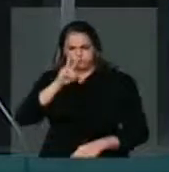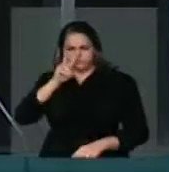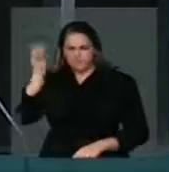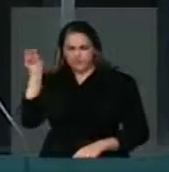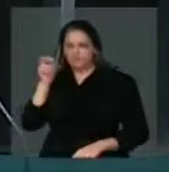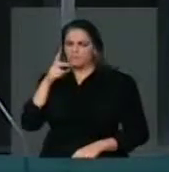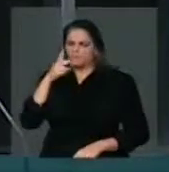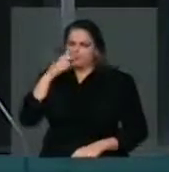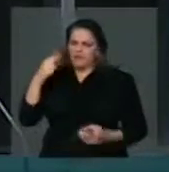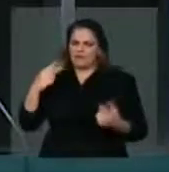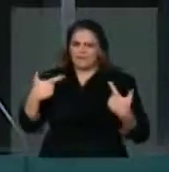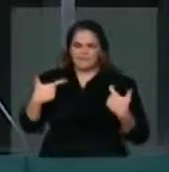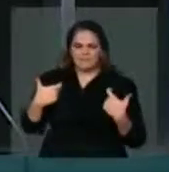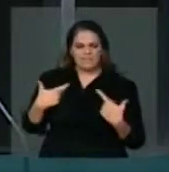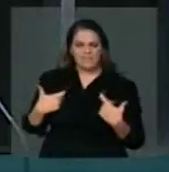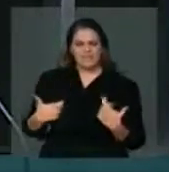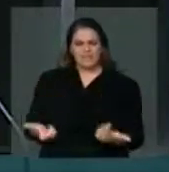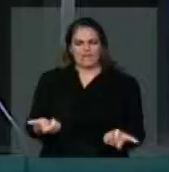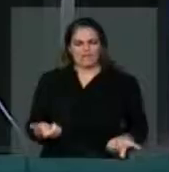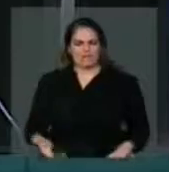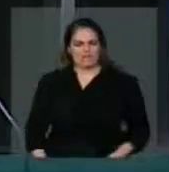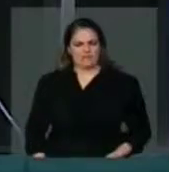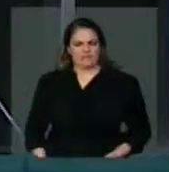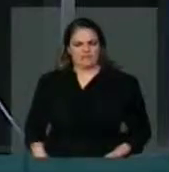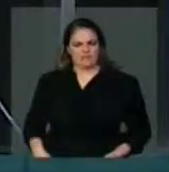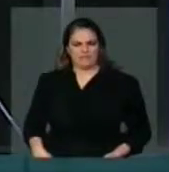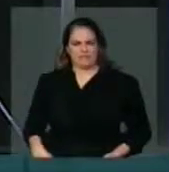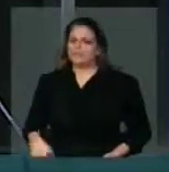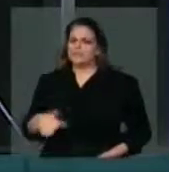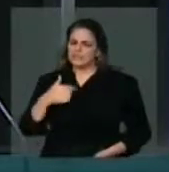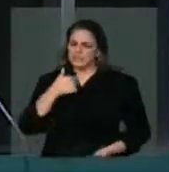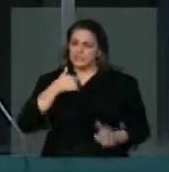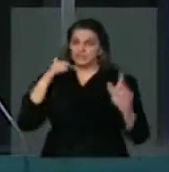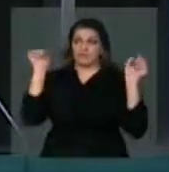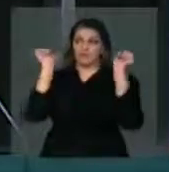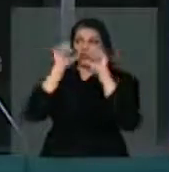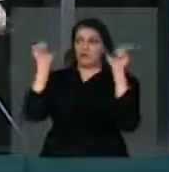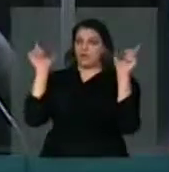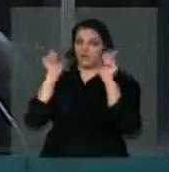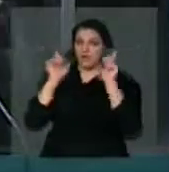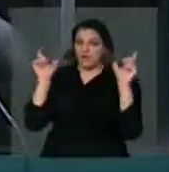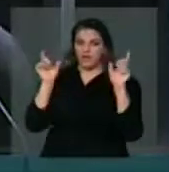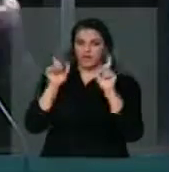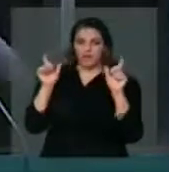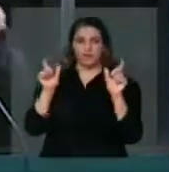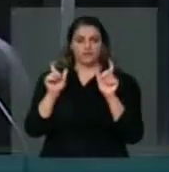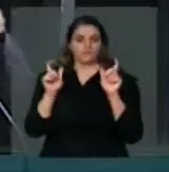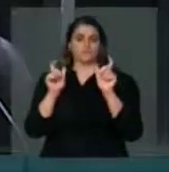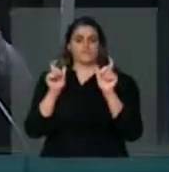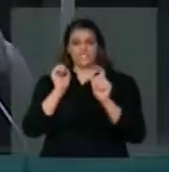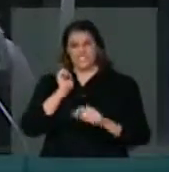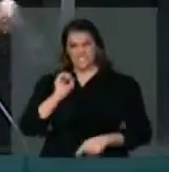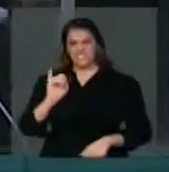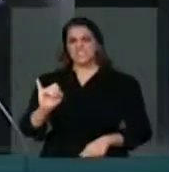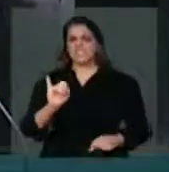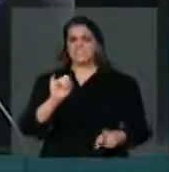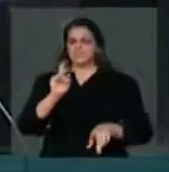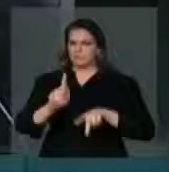conseguíssemos aprovar a redução da maioridade, é algo que me chama a atenção. Se a população